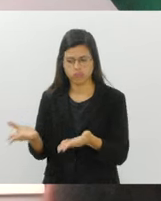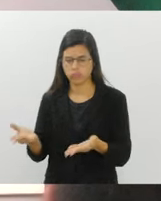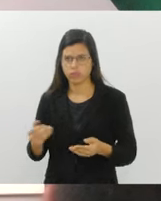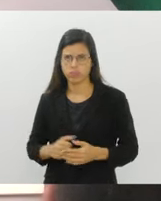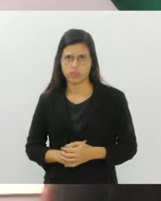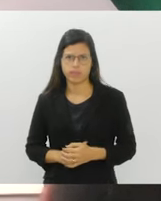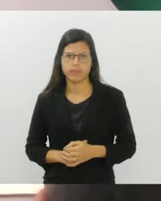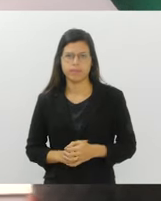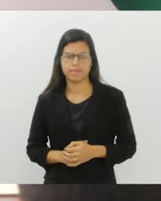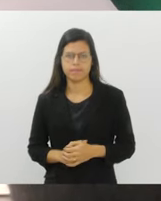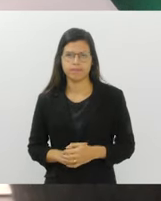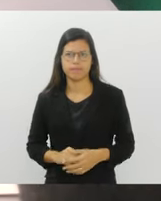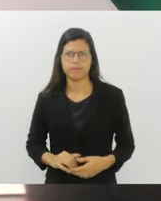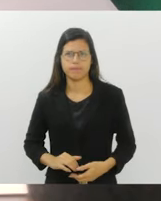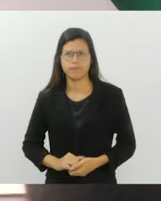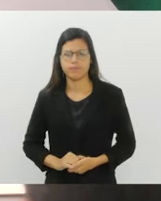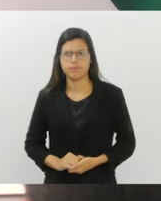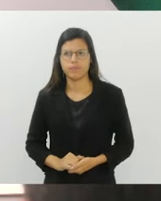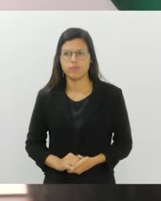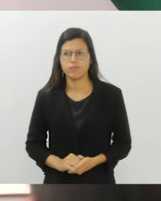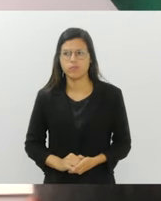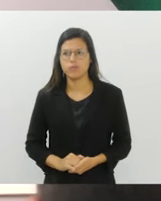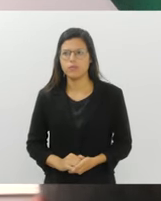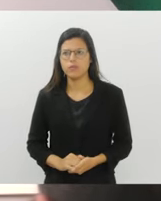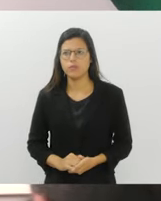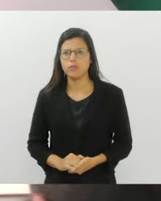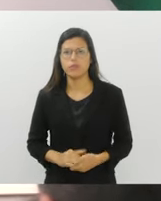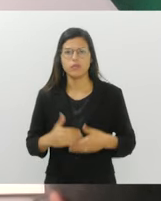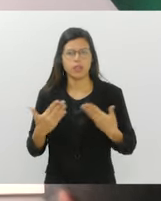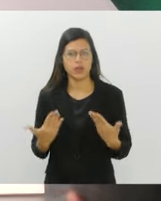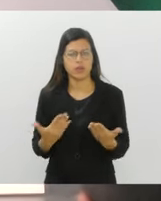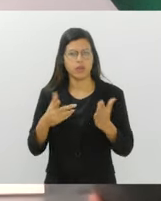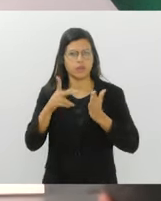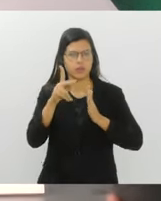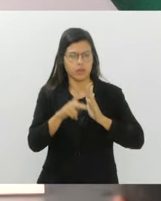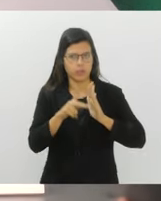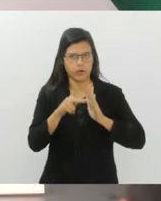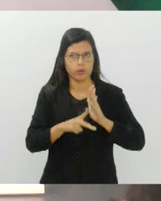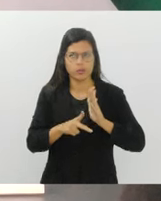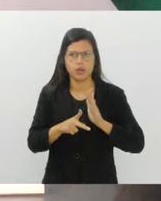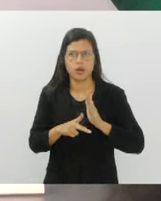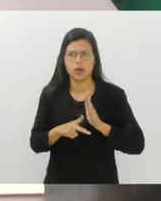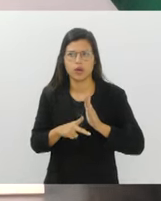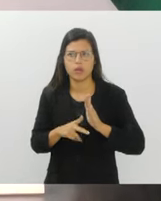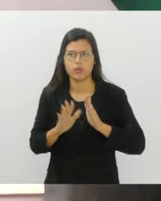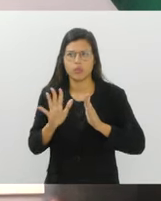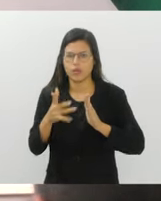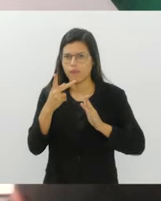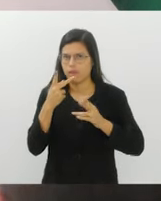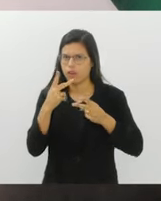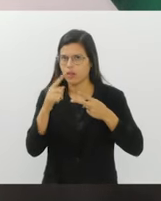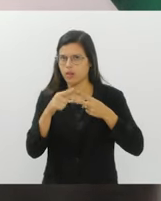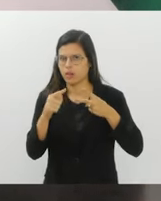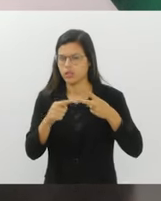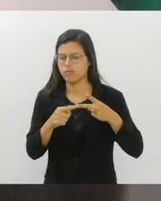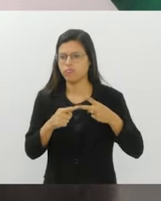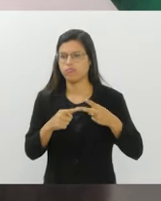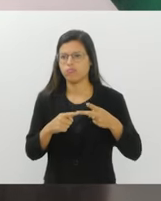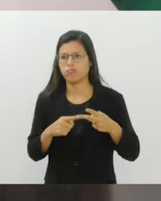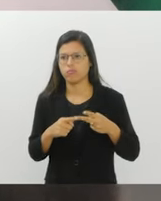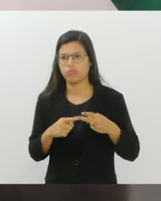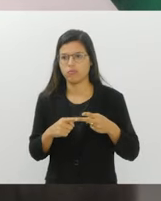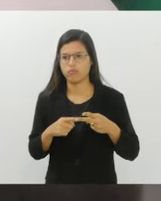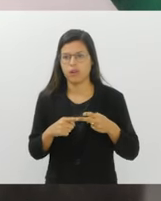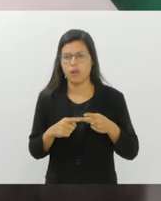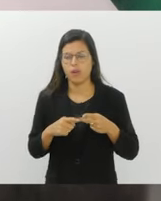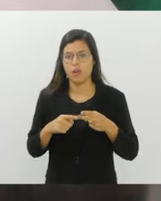Entendeu? E vamos lá, esse é o plano de estabilização. Plano de contingência, já falei, e vamos lá. No